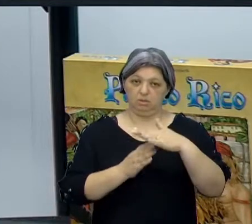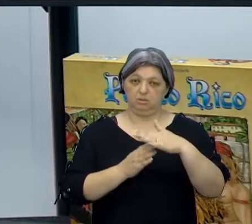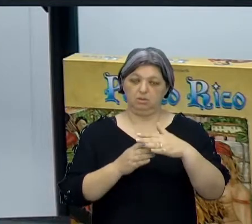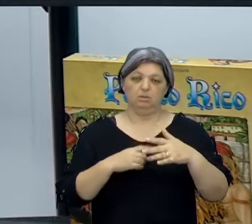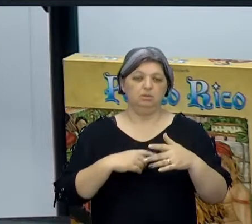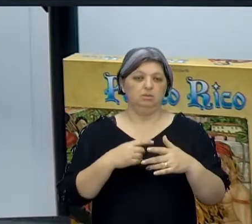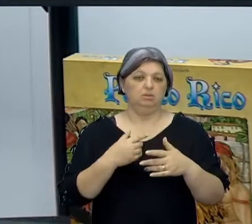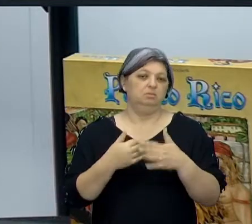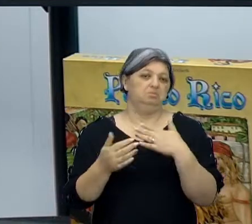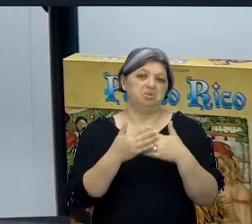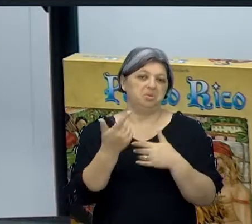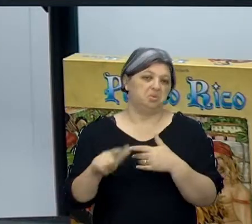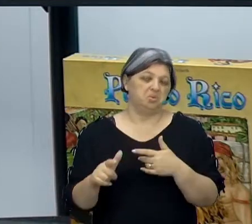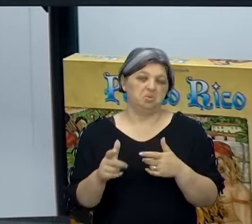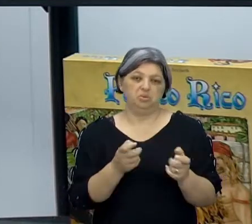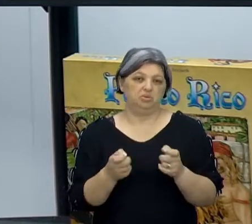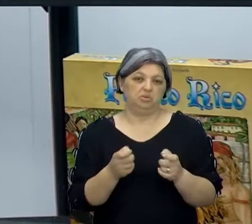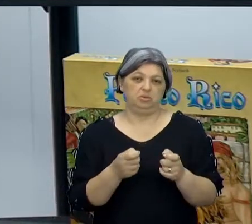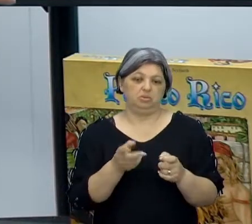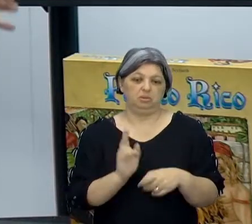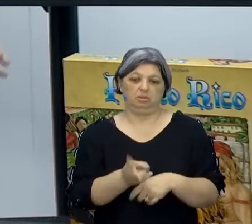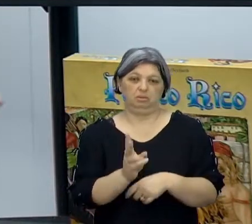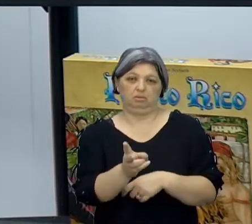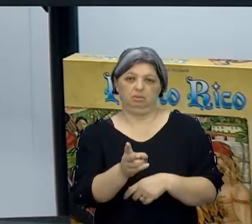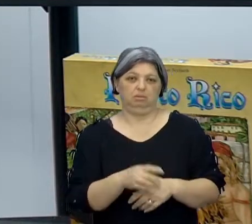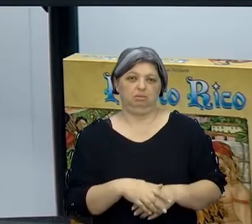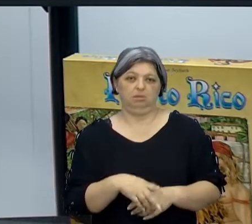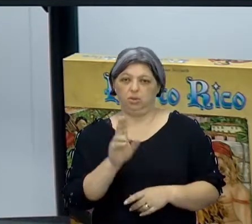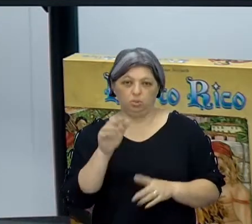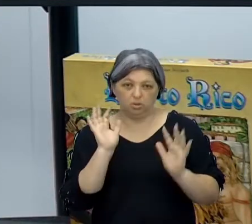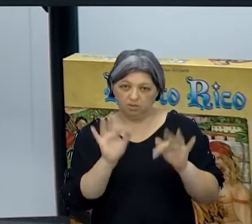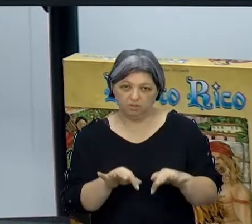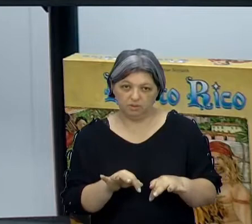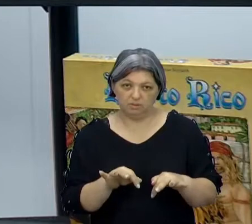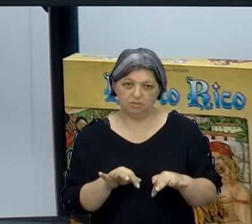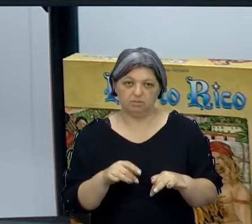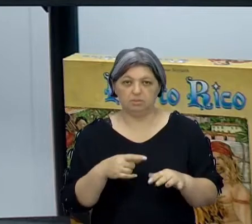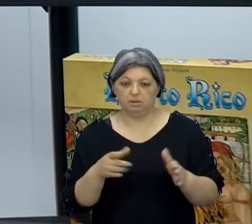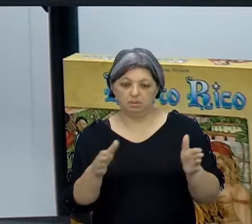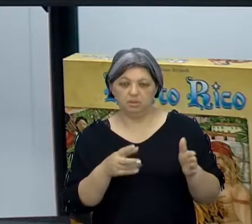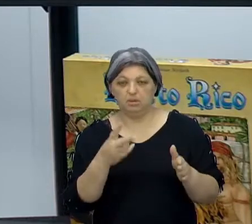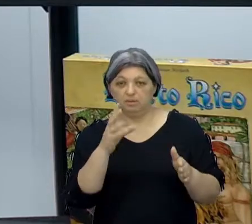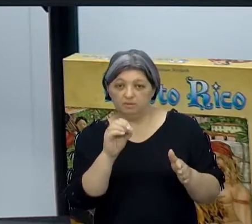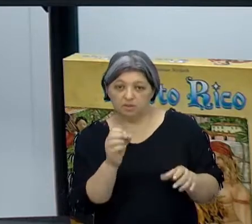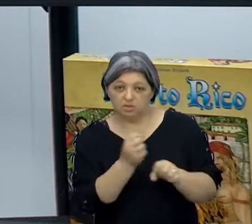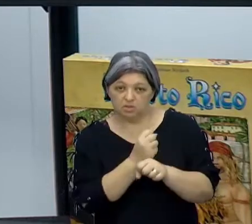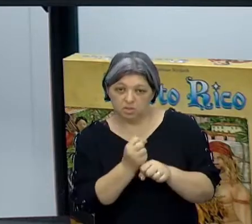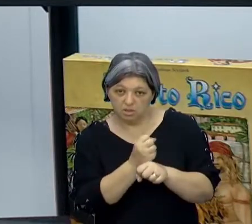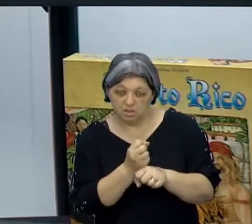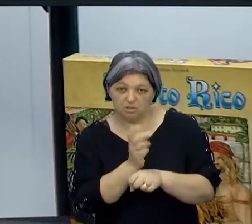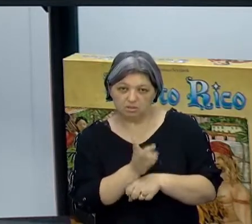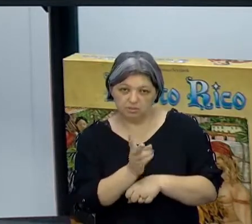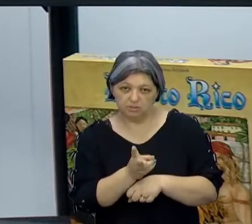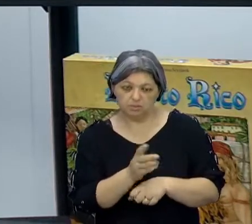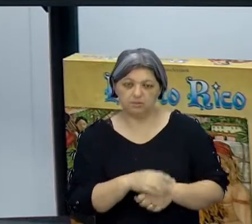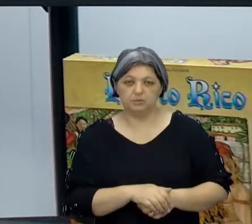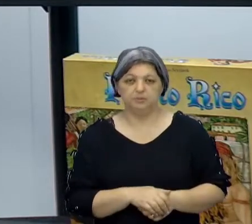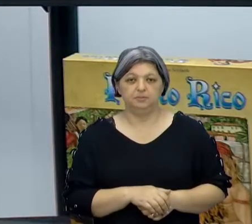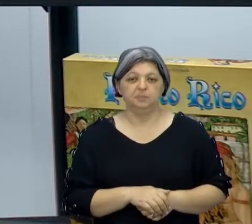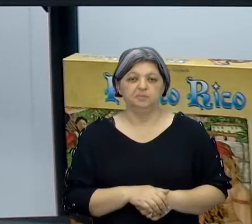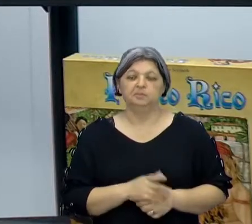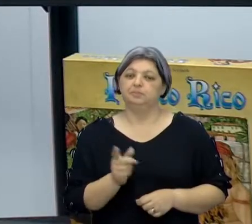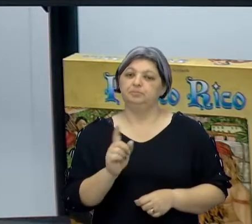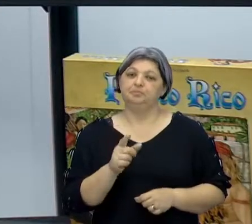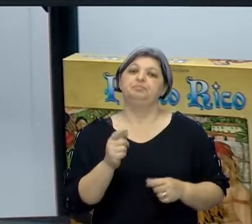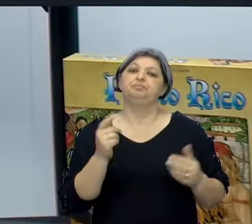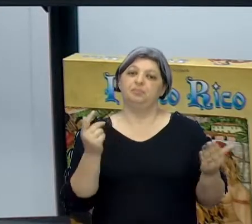que podem se estender infinitamente. E aí você, faz 20 anos que eu jogo esse jogo. Então, aqui